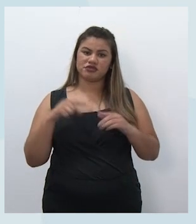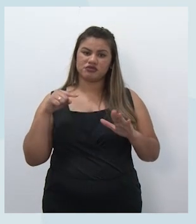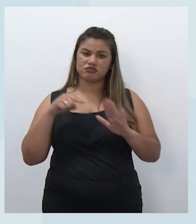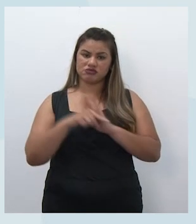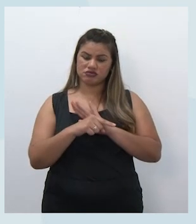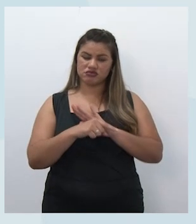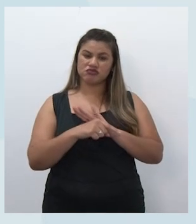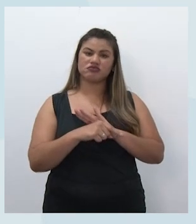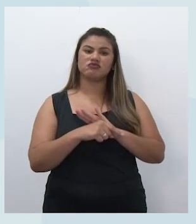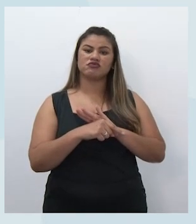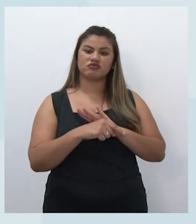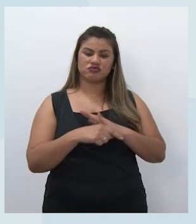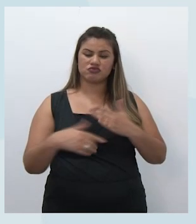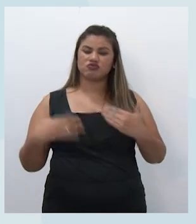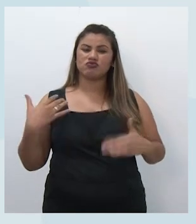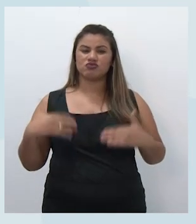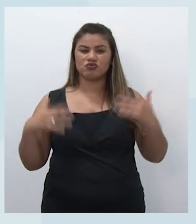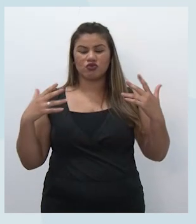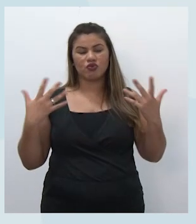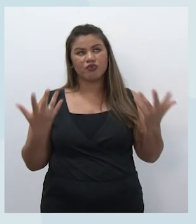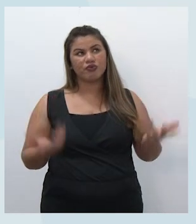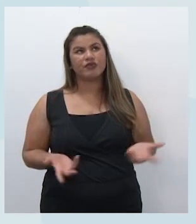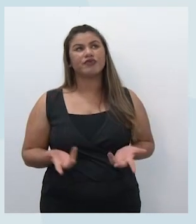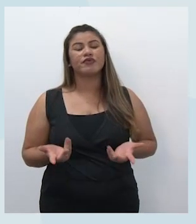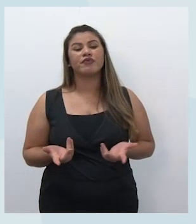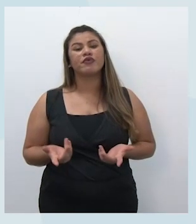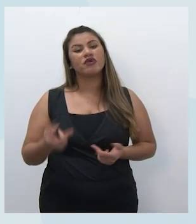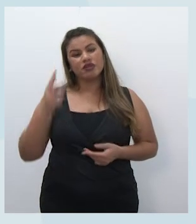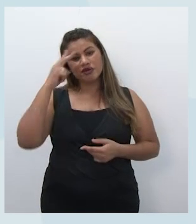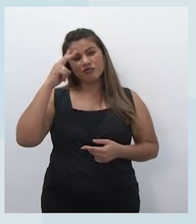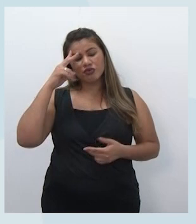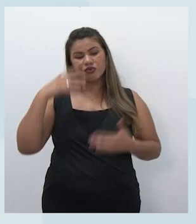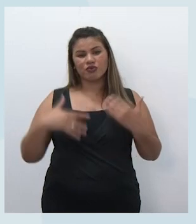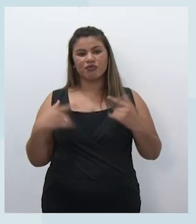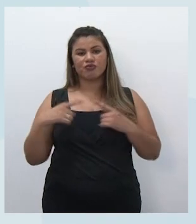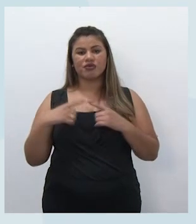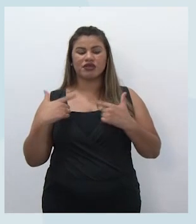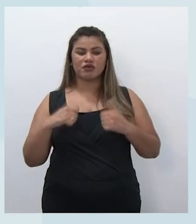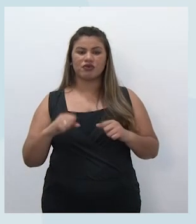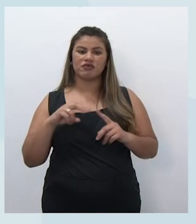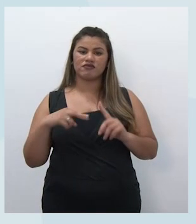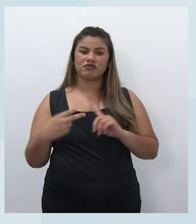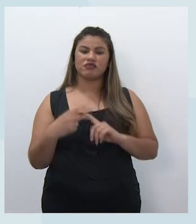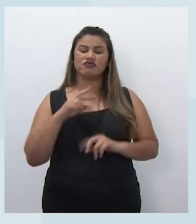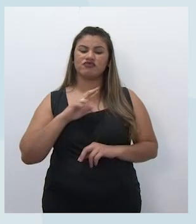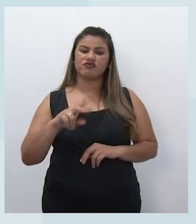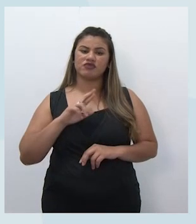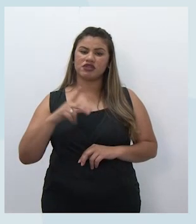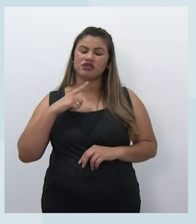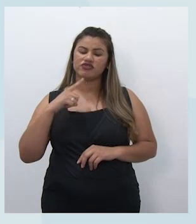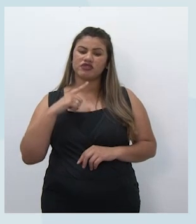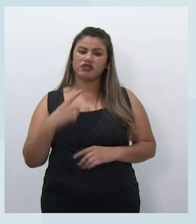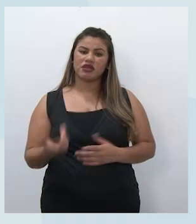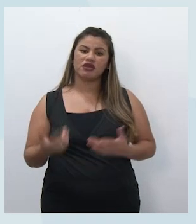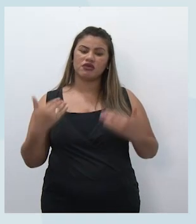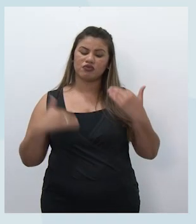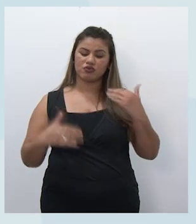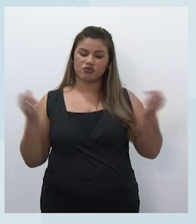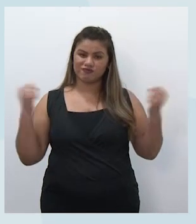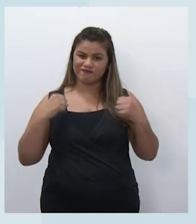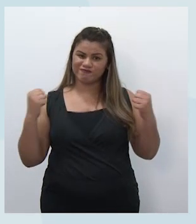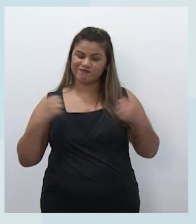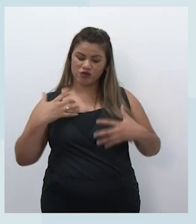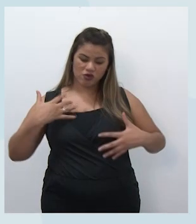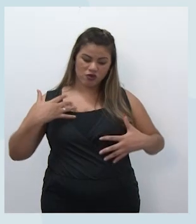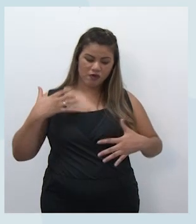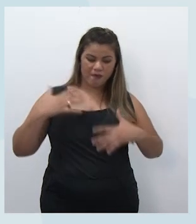temática que fala do corpo, né? Lembrando que o corpo para a linguagem tem uma visão diferente de outras áreas, né? Aquele corpo que se exercita, que